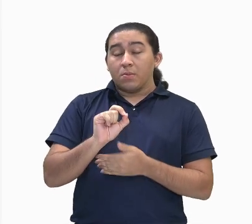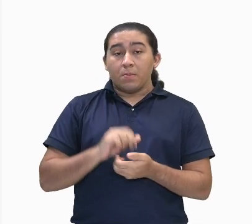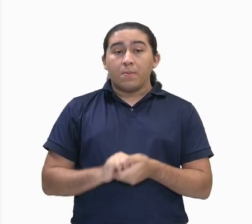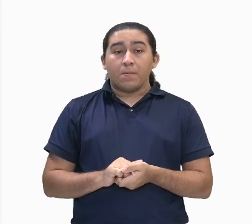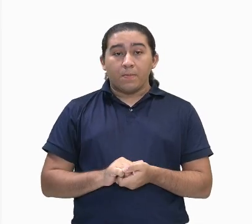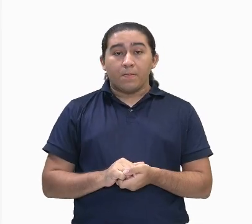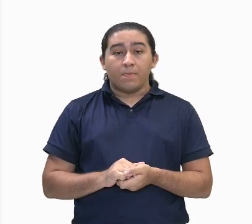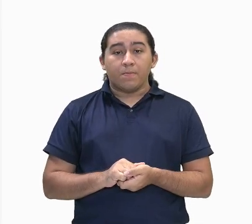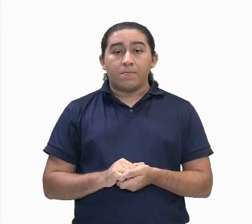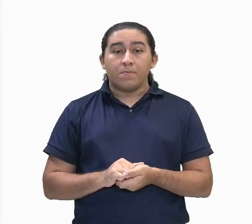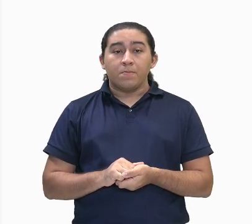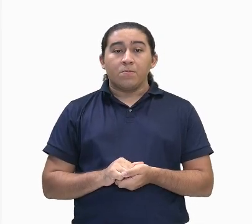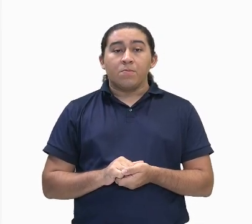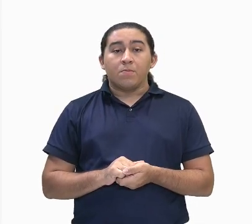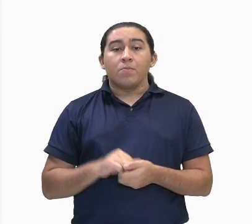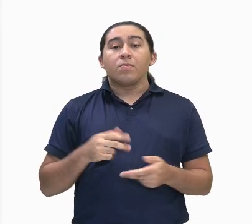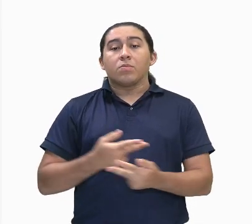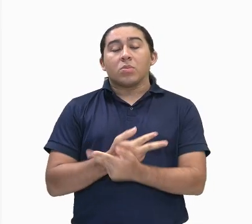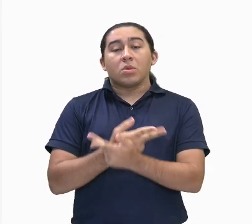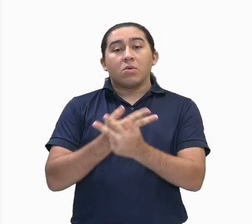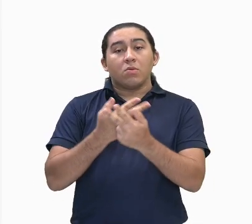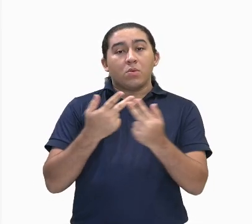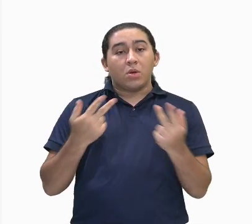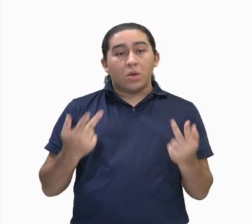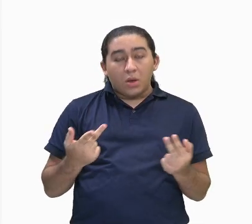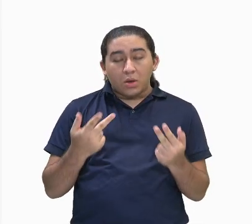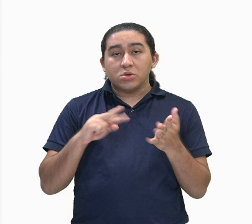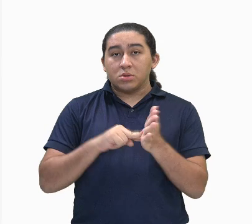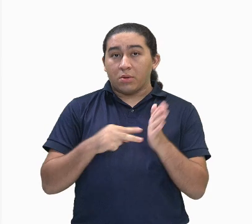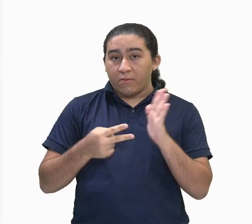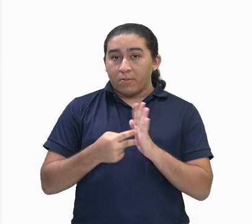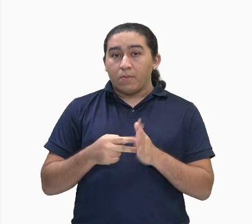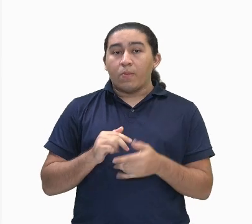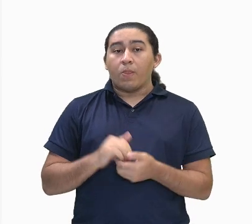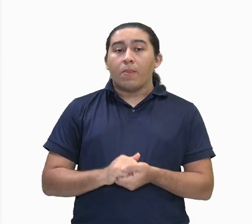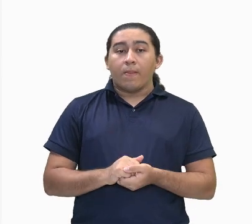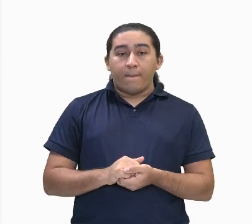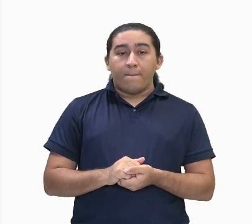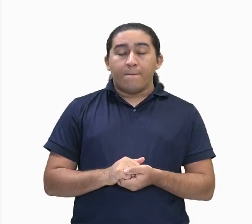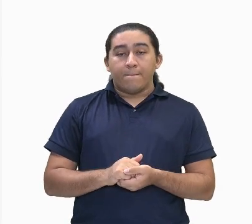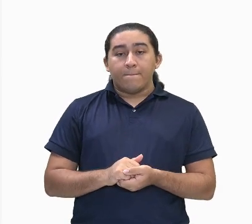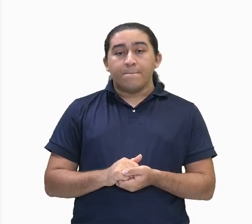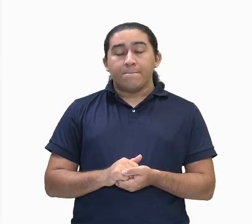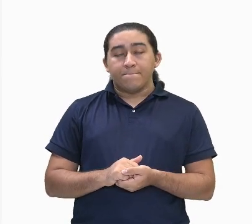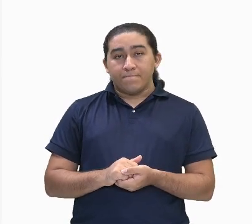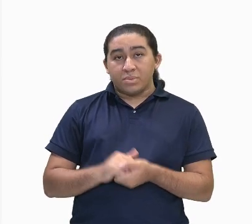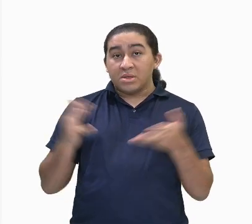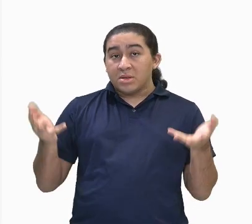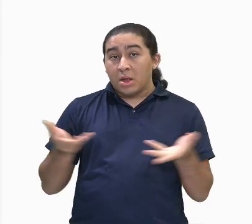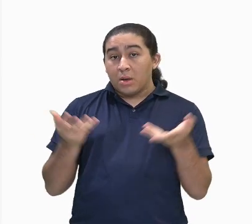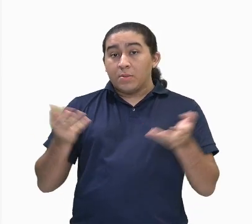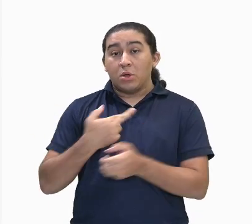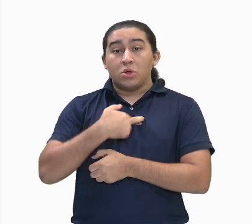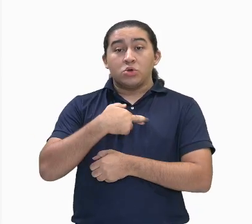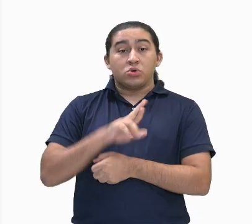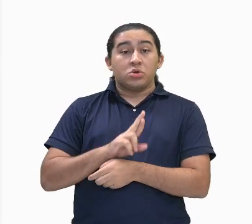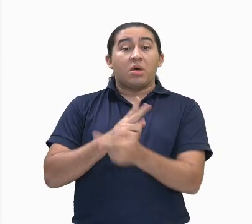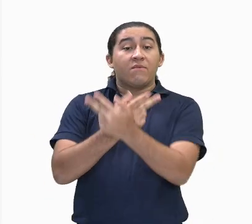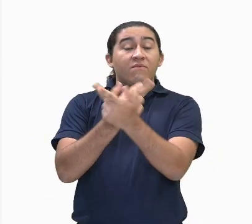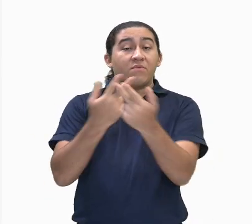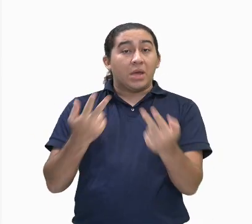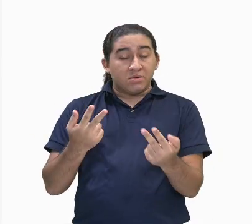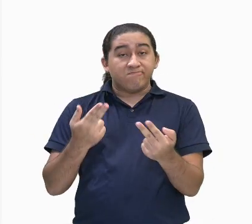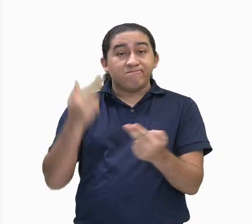a diversidade e significado dessas celebrações. As celebrações religiosas são tão diversas quanto as